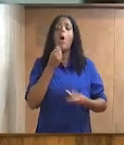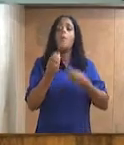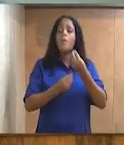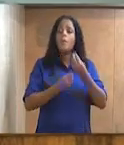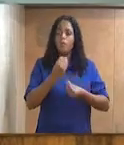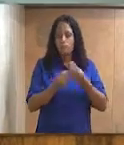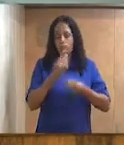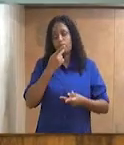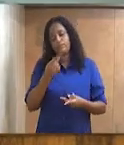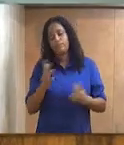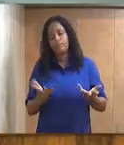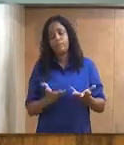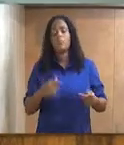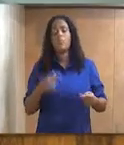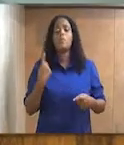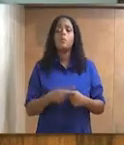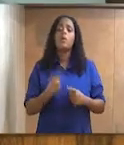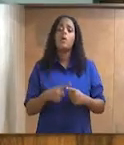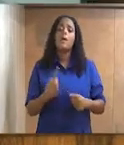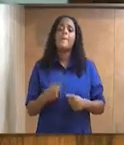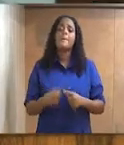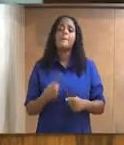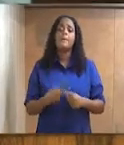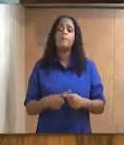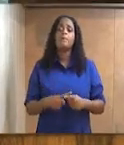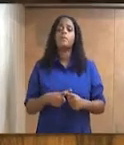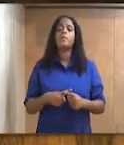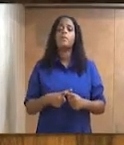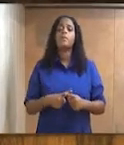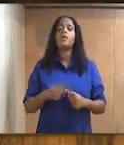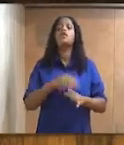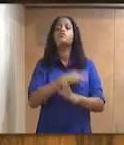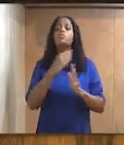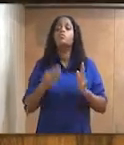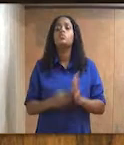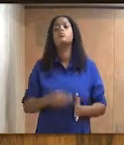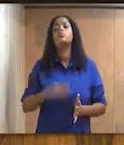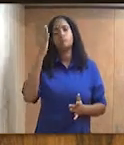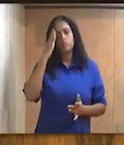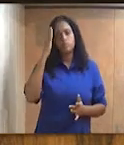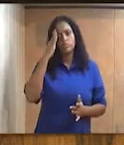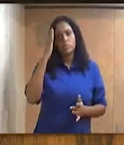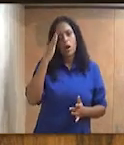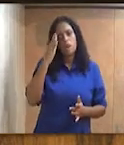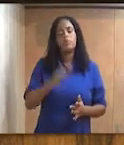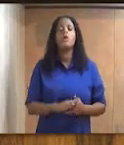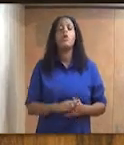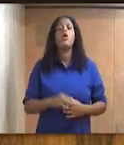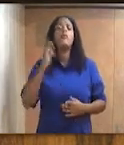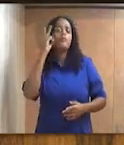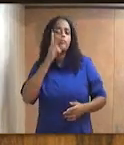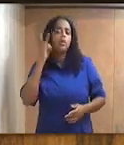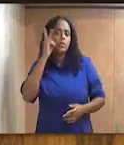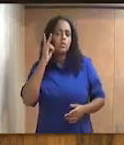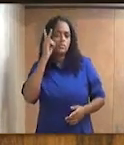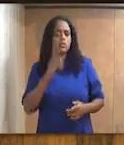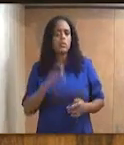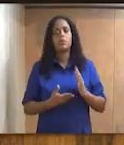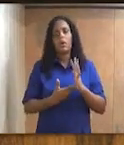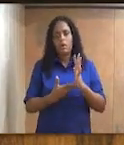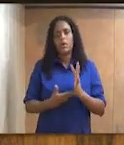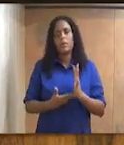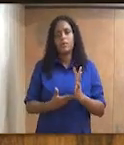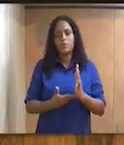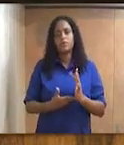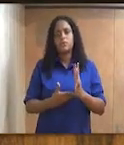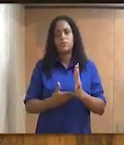agora, porque todos sabem que todos os vereadores desta casa,